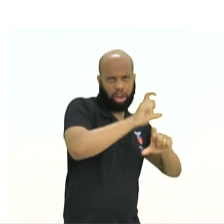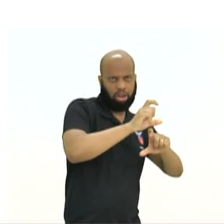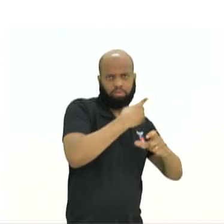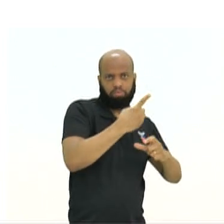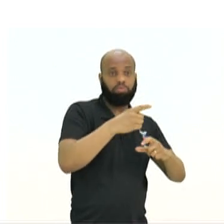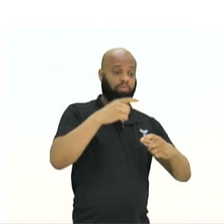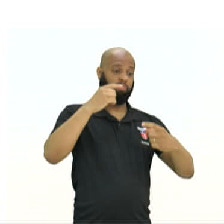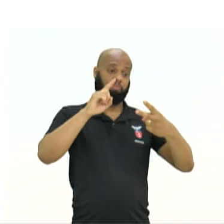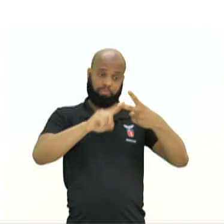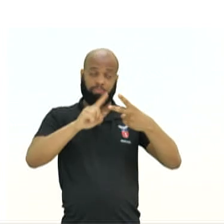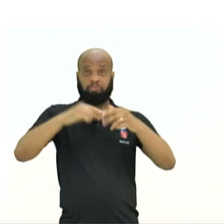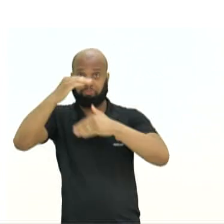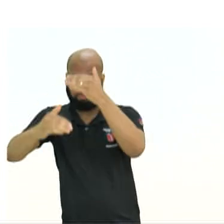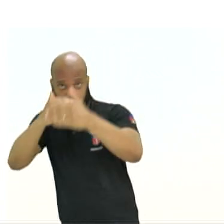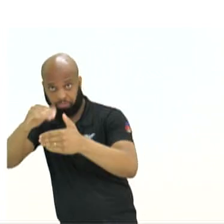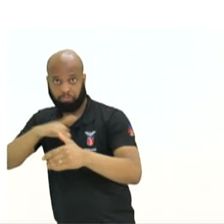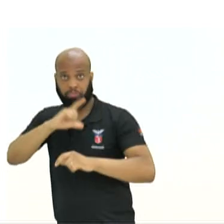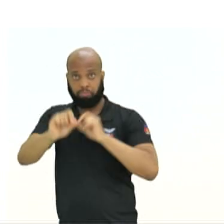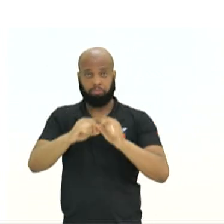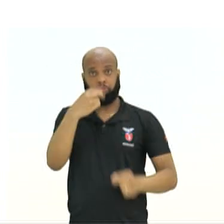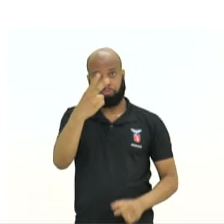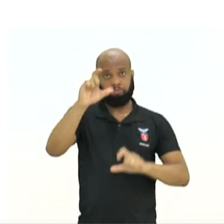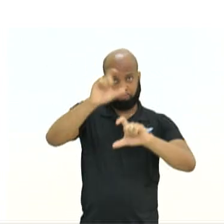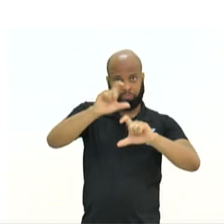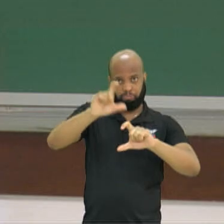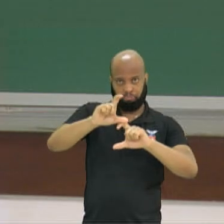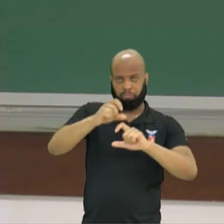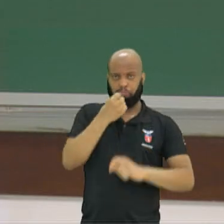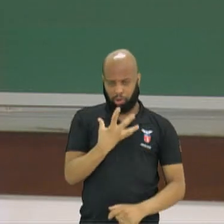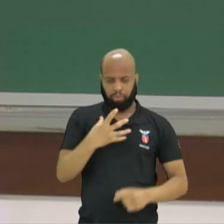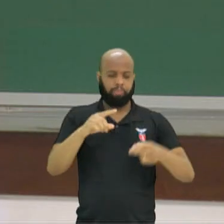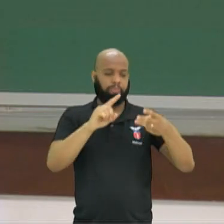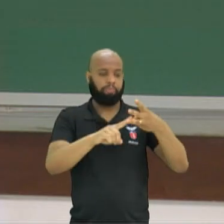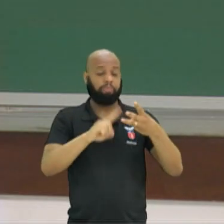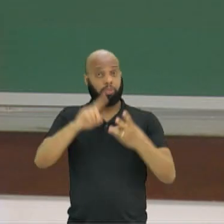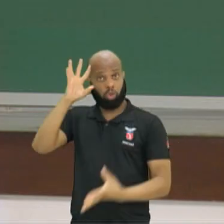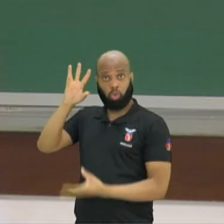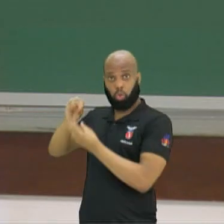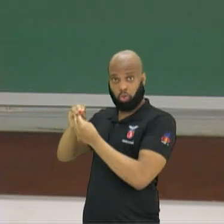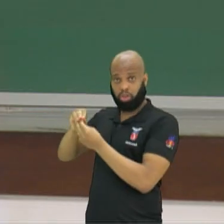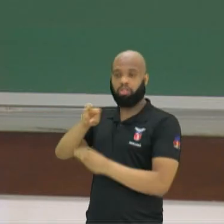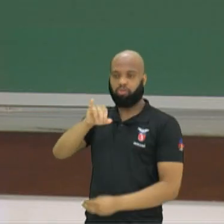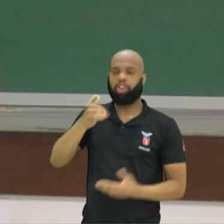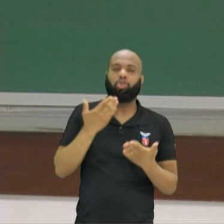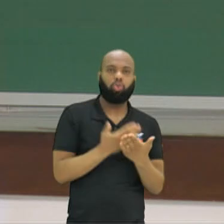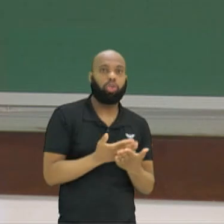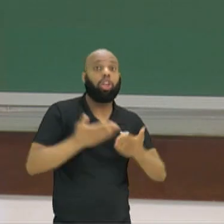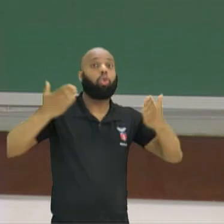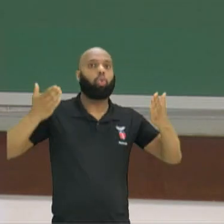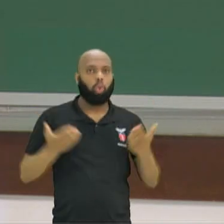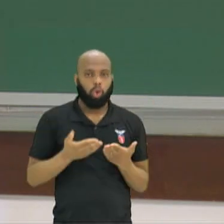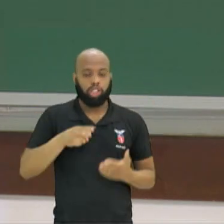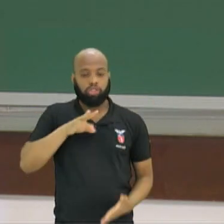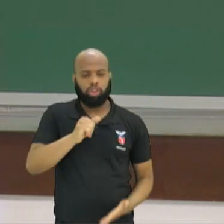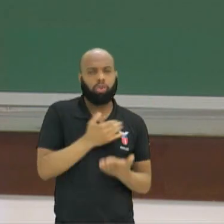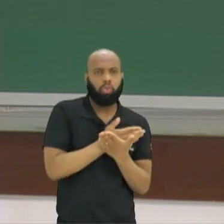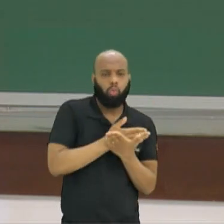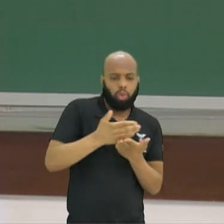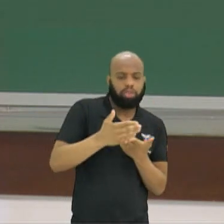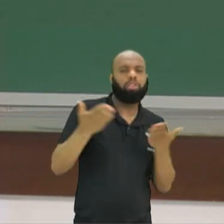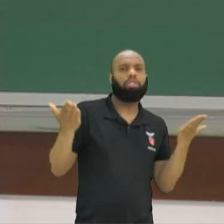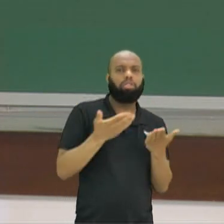1, o desenvolvimento com 2 parágrafos sendo o ideal e a conclusão que nós iremos ver hoje. Iniciamos os